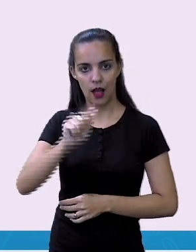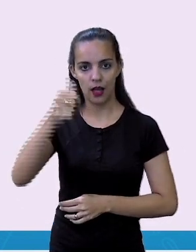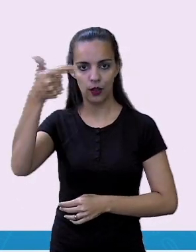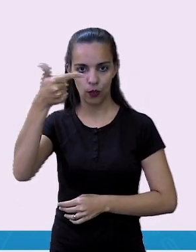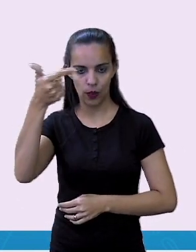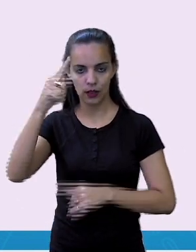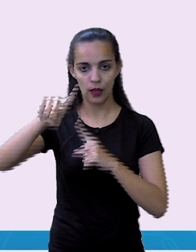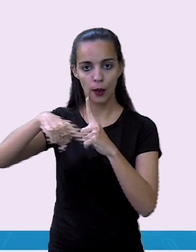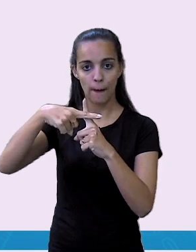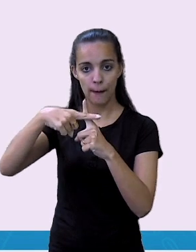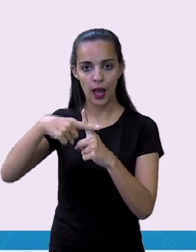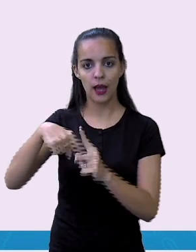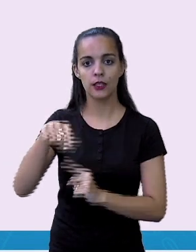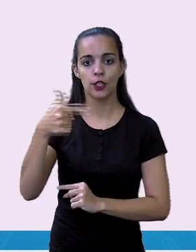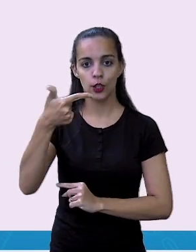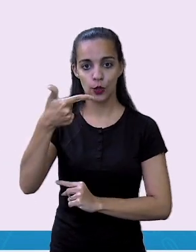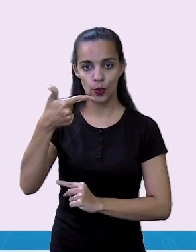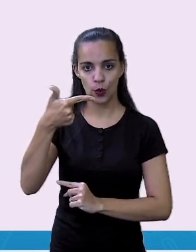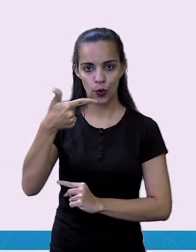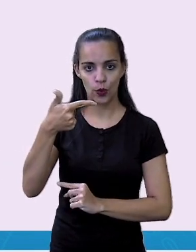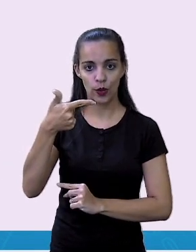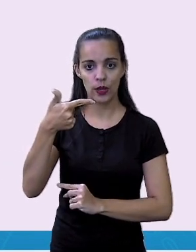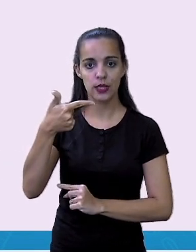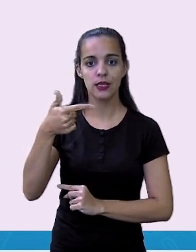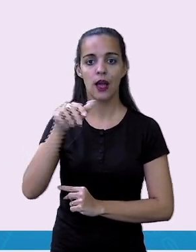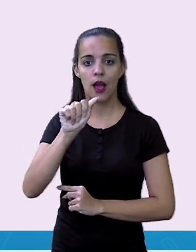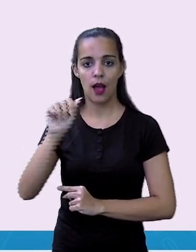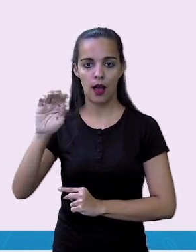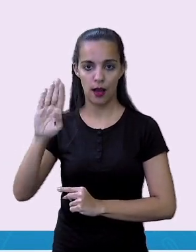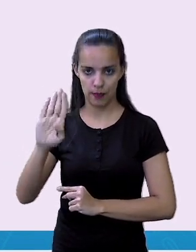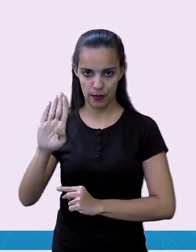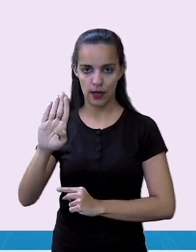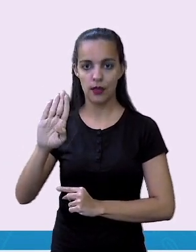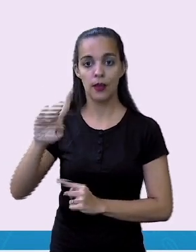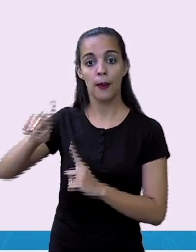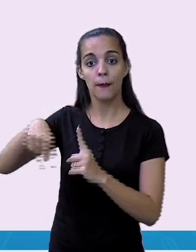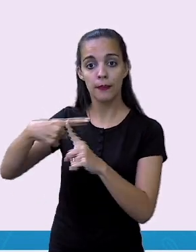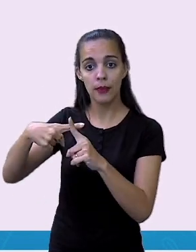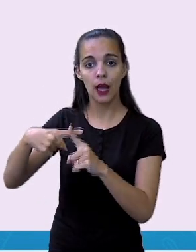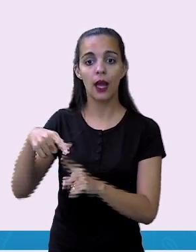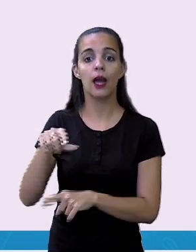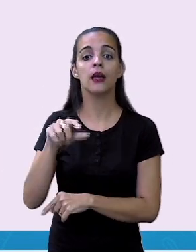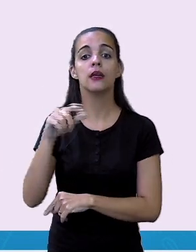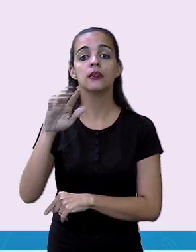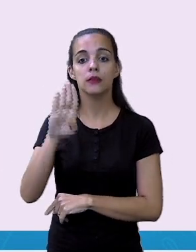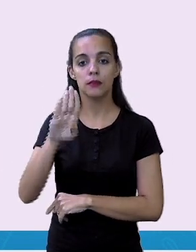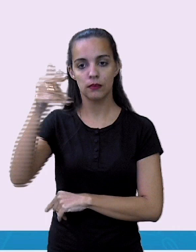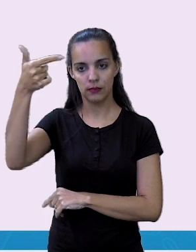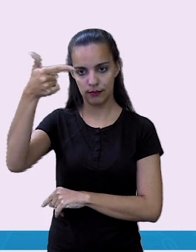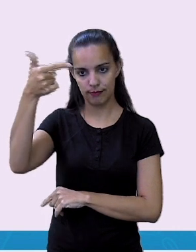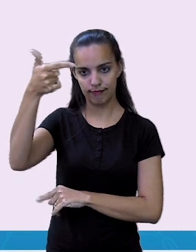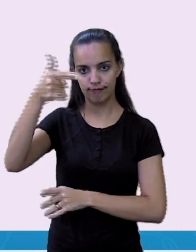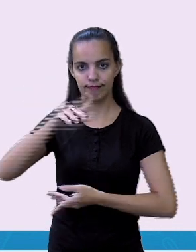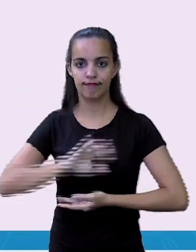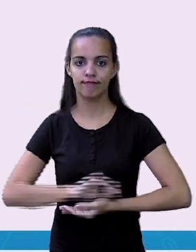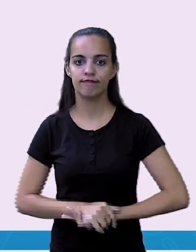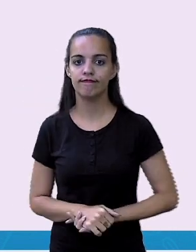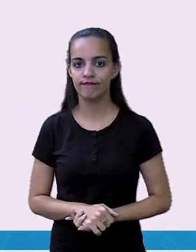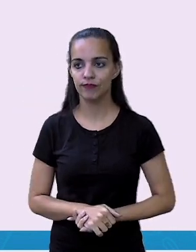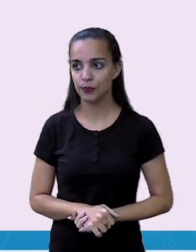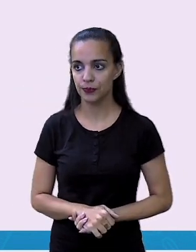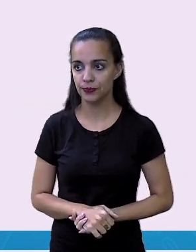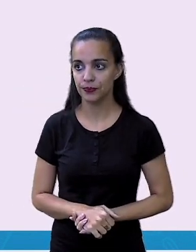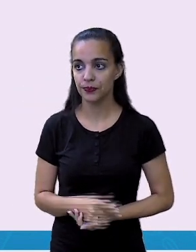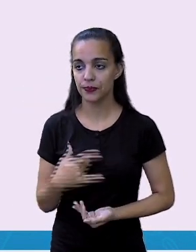primeiro mais 2 vezes o primeiro pelo segundo, mais o quadrado do segundo. O quadrado